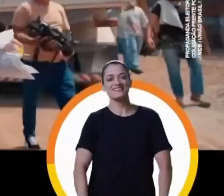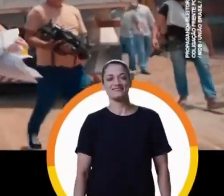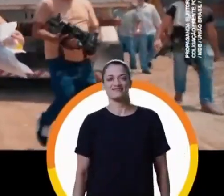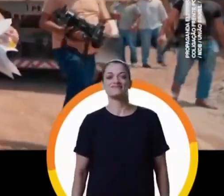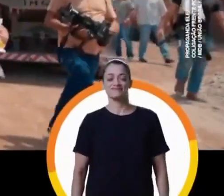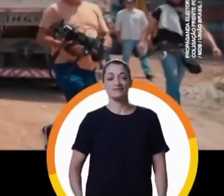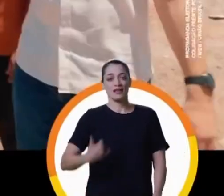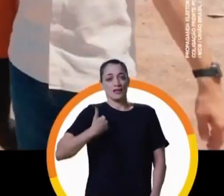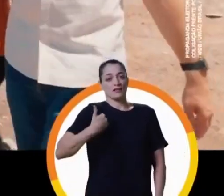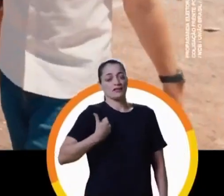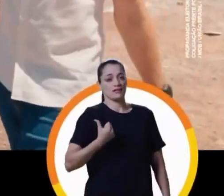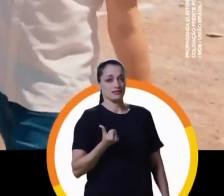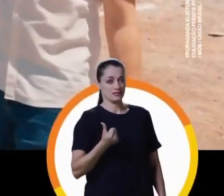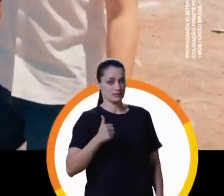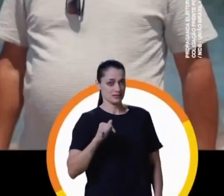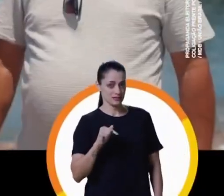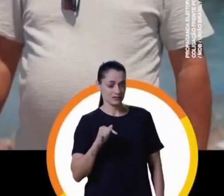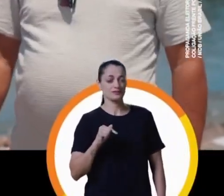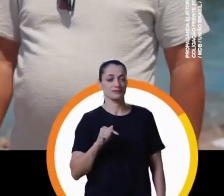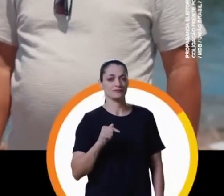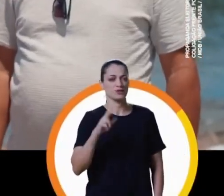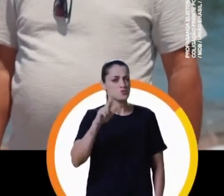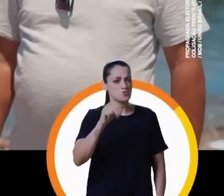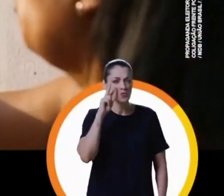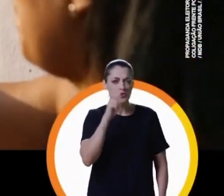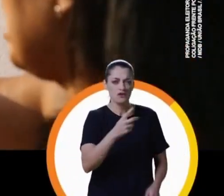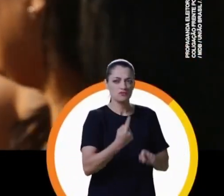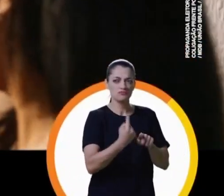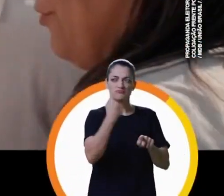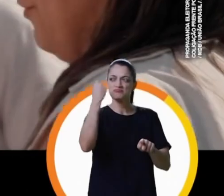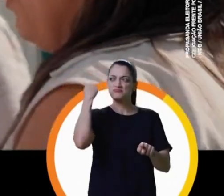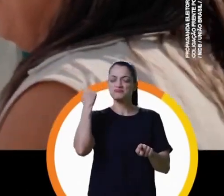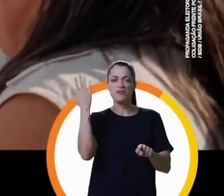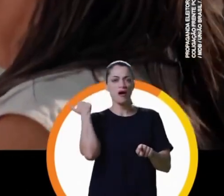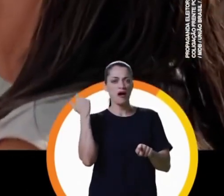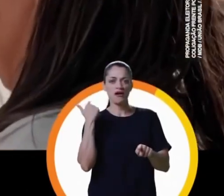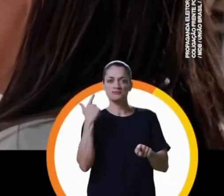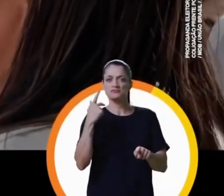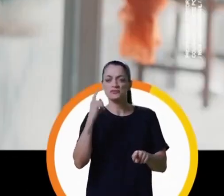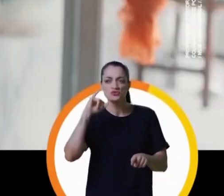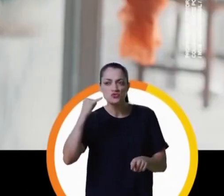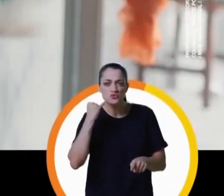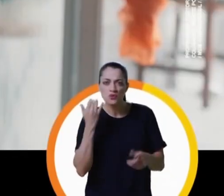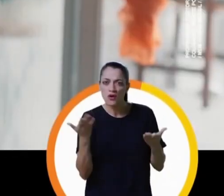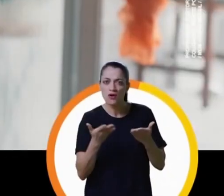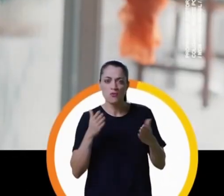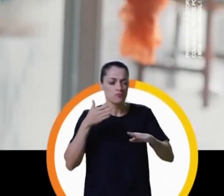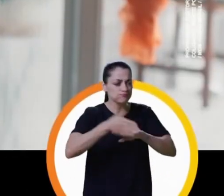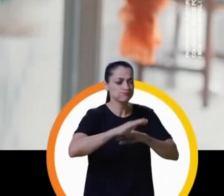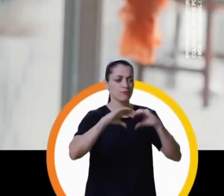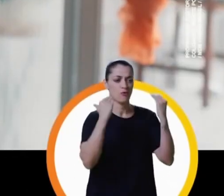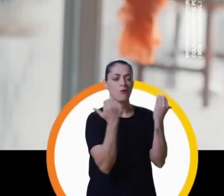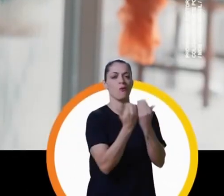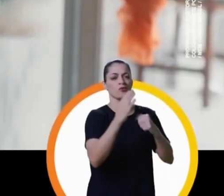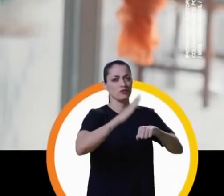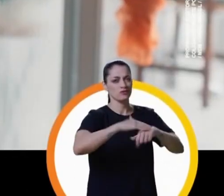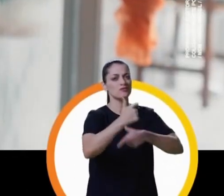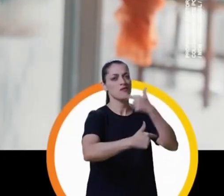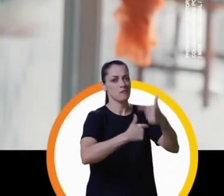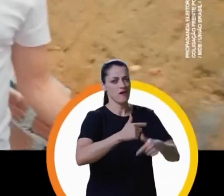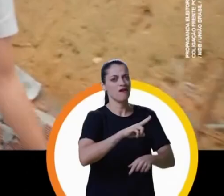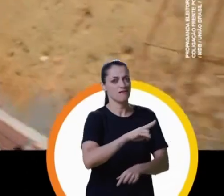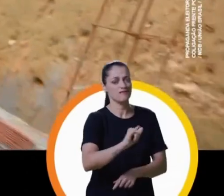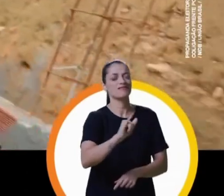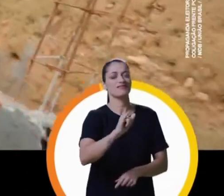porque chega mais perto. Estou com 67 anos, nunca vi ninguém entrar dentro de uma comunidade para fazer o que João Campos fez até hoje, e ele vai